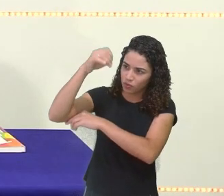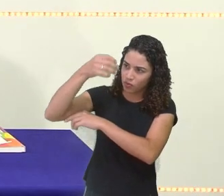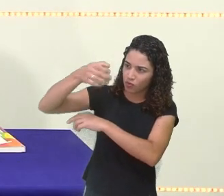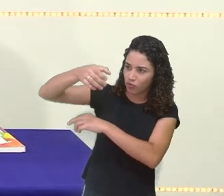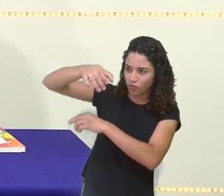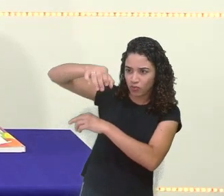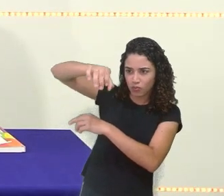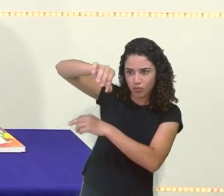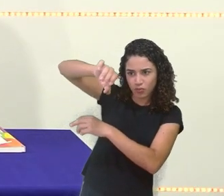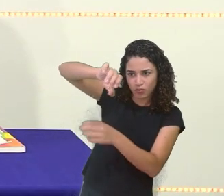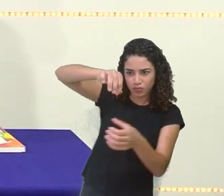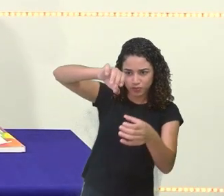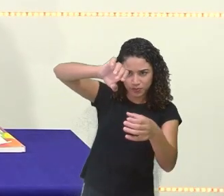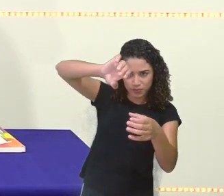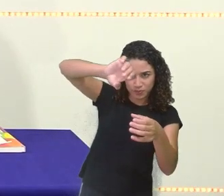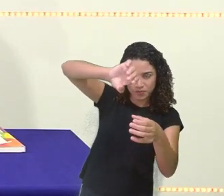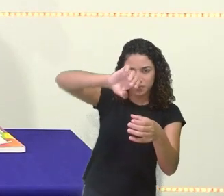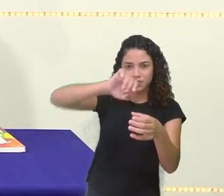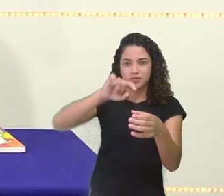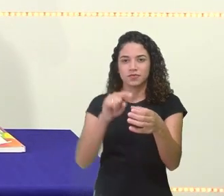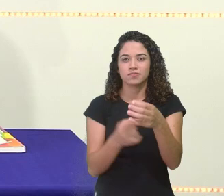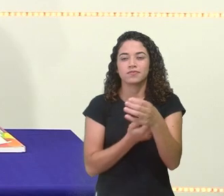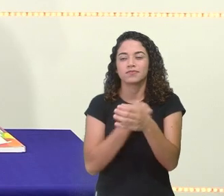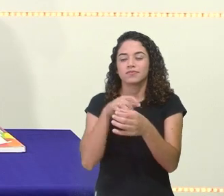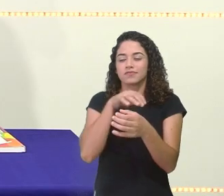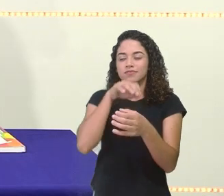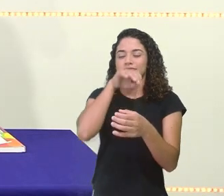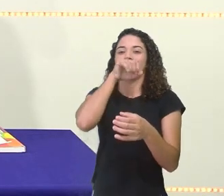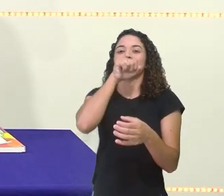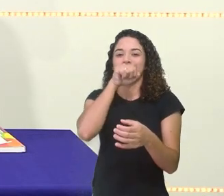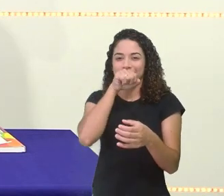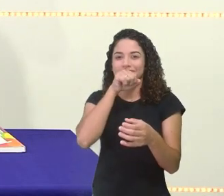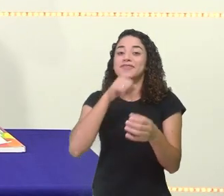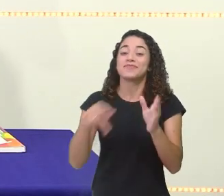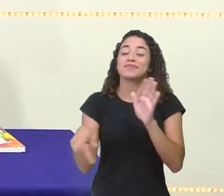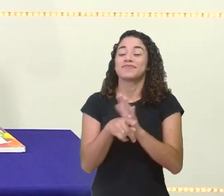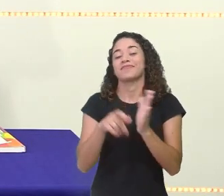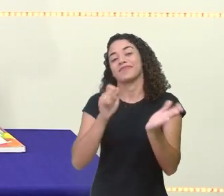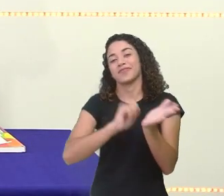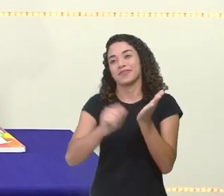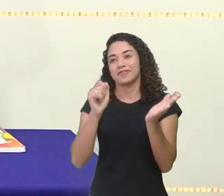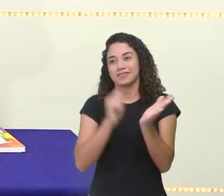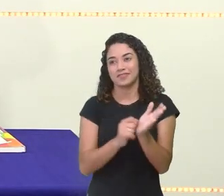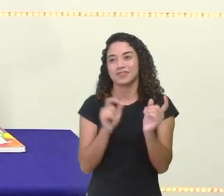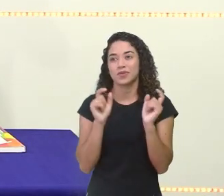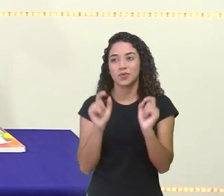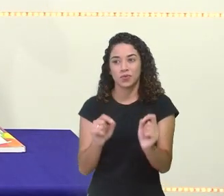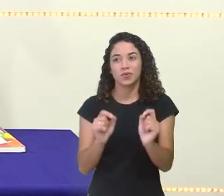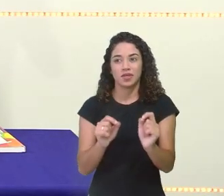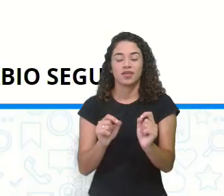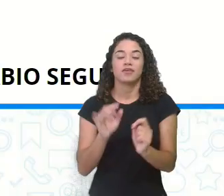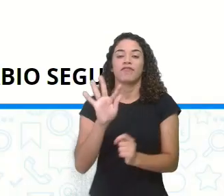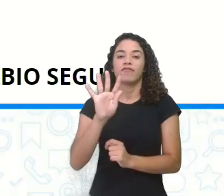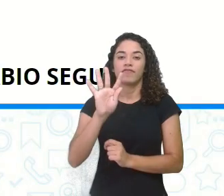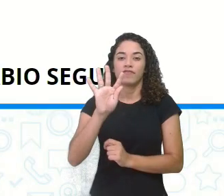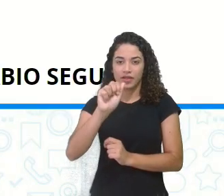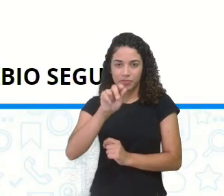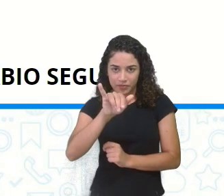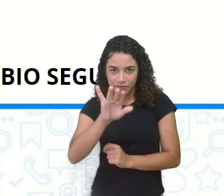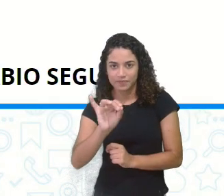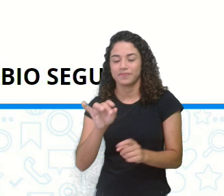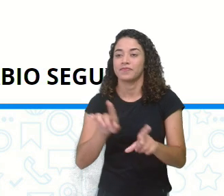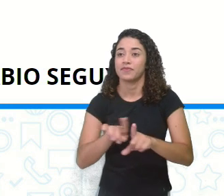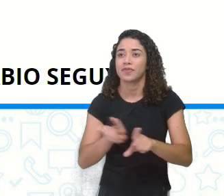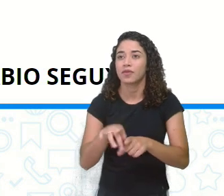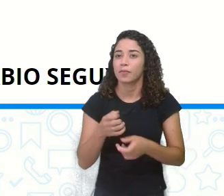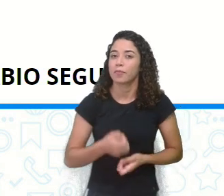bule reluzente. Olha só, de Fábio também, tá? Fábio Seguchi. O